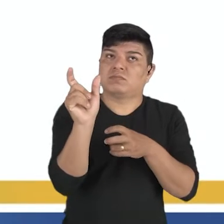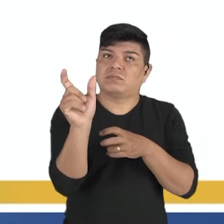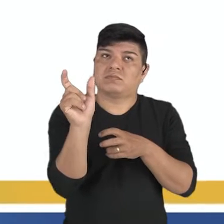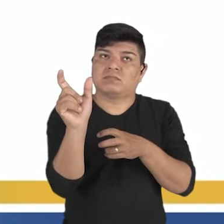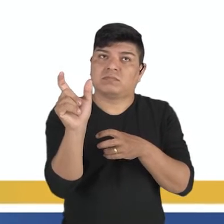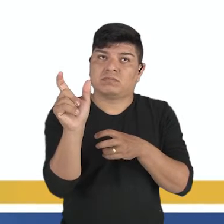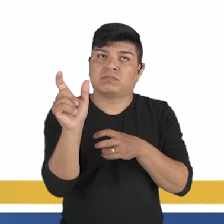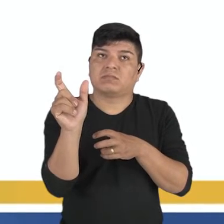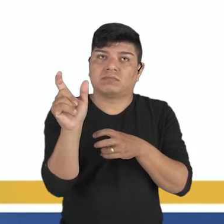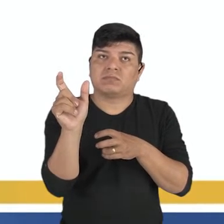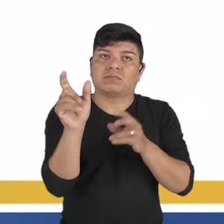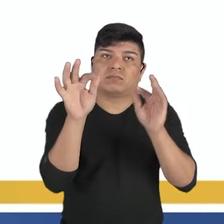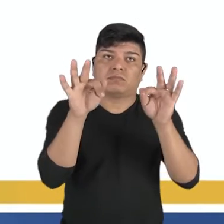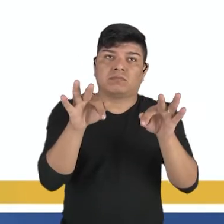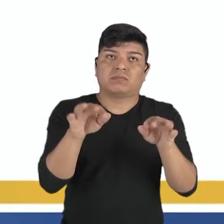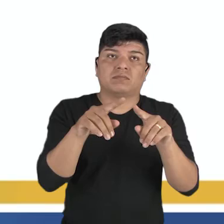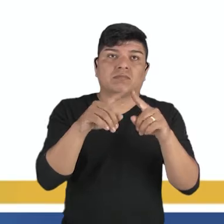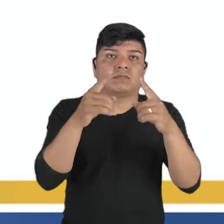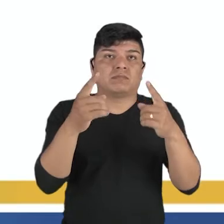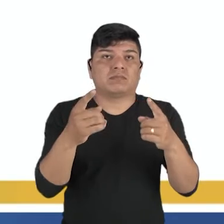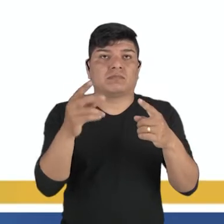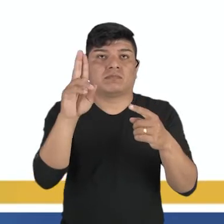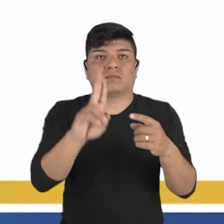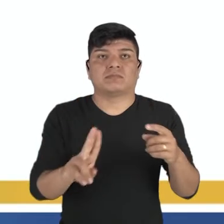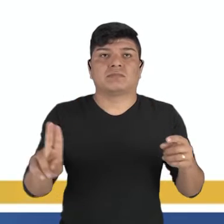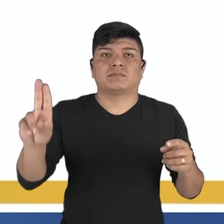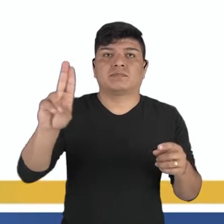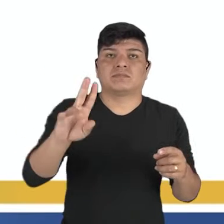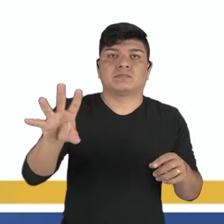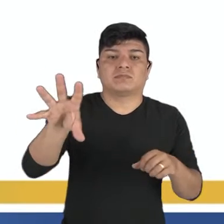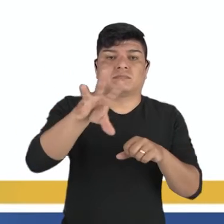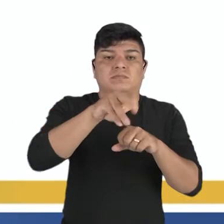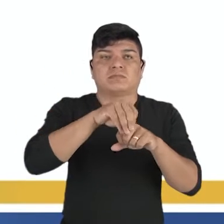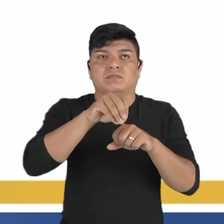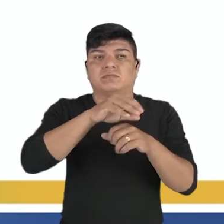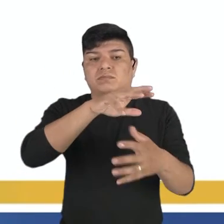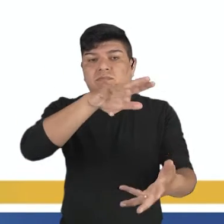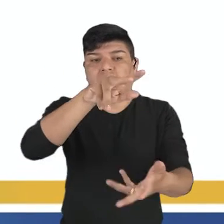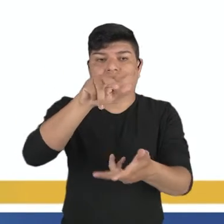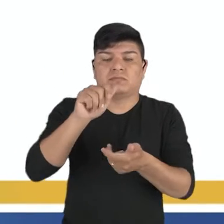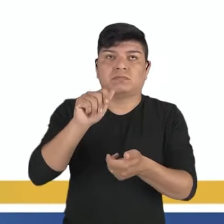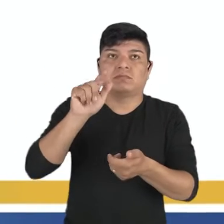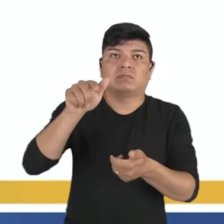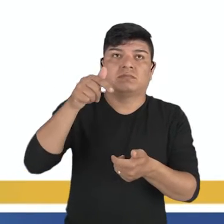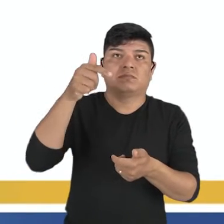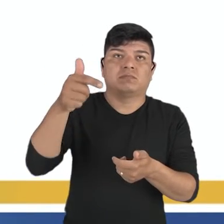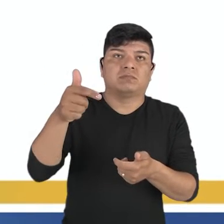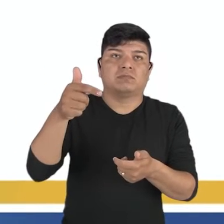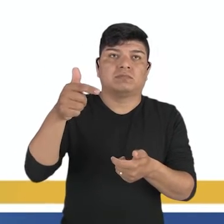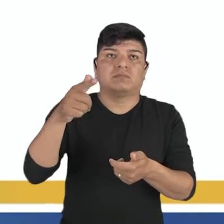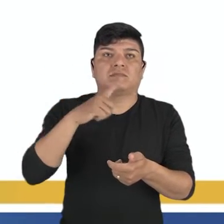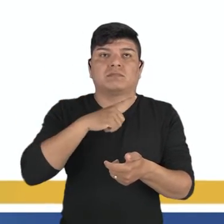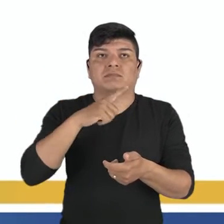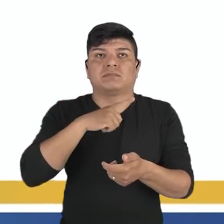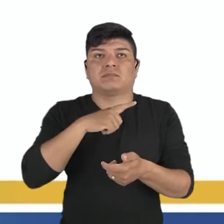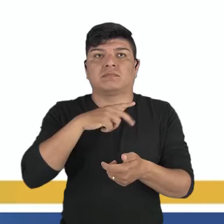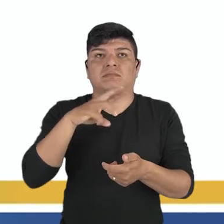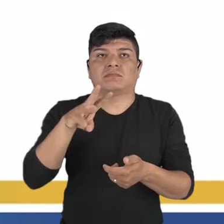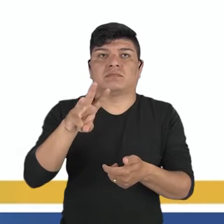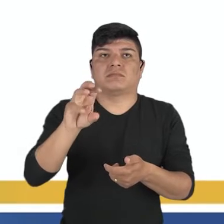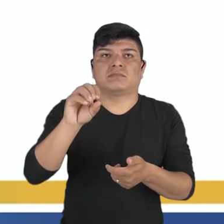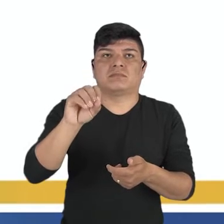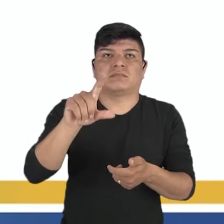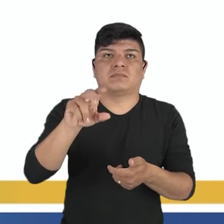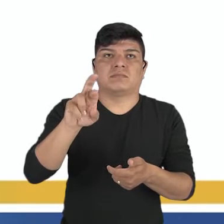palavra published, certo? Mas aí a gente usa o conhecimento de mundo. Depois dessa palavra published, tem a